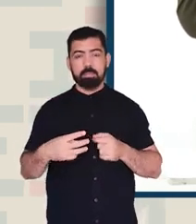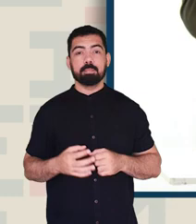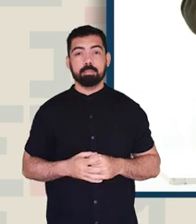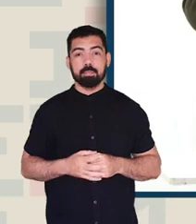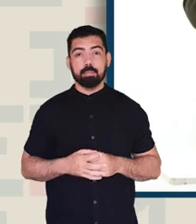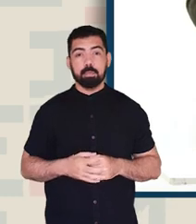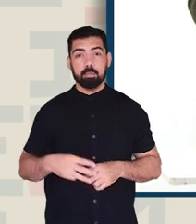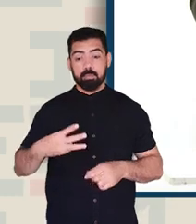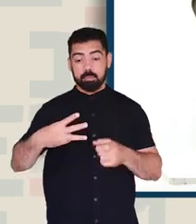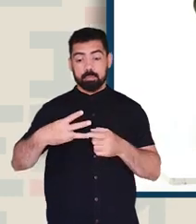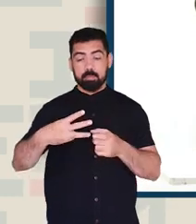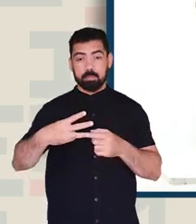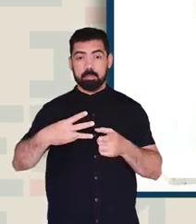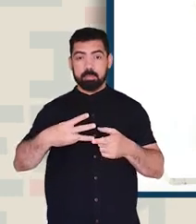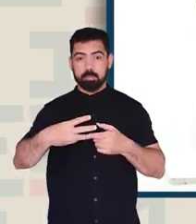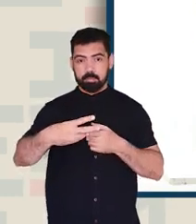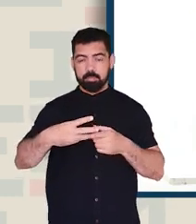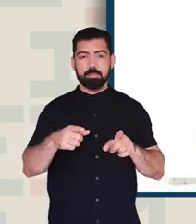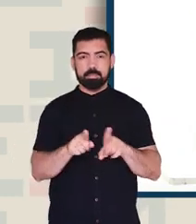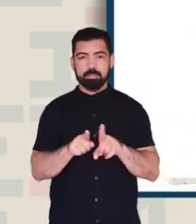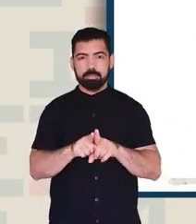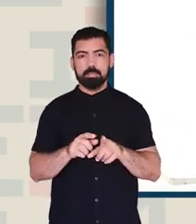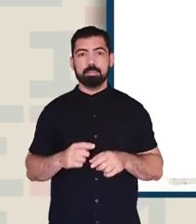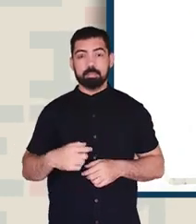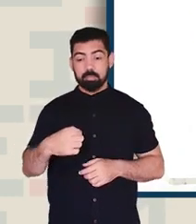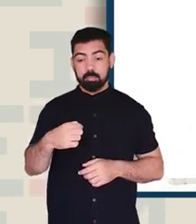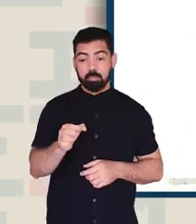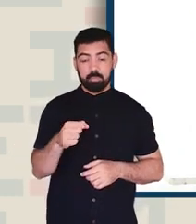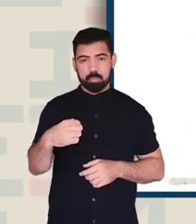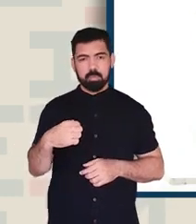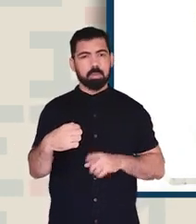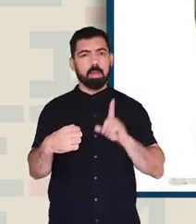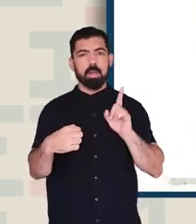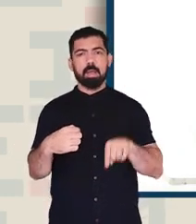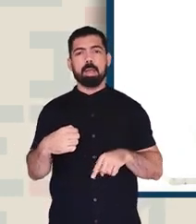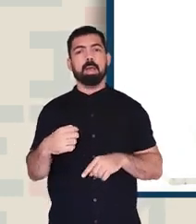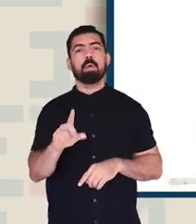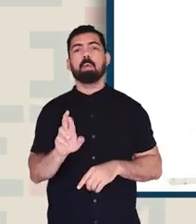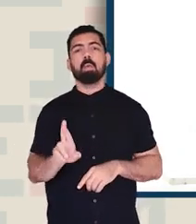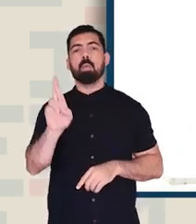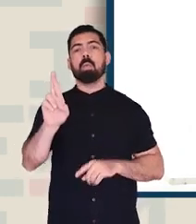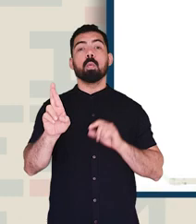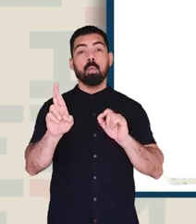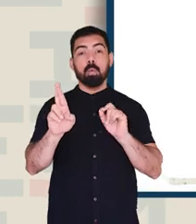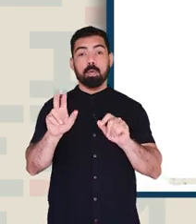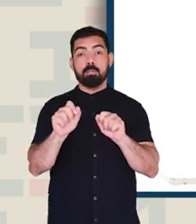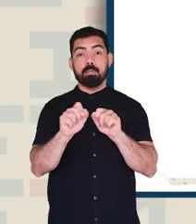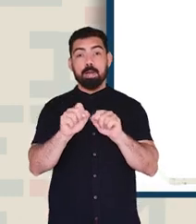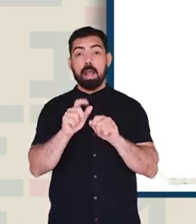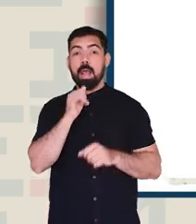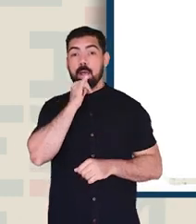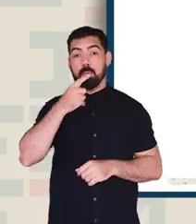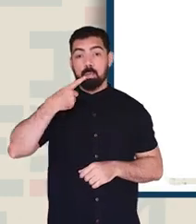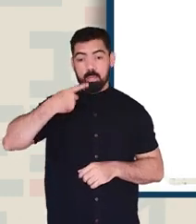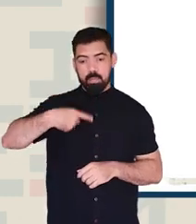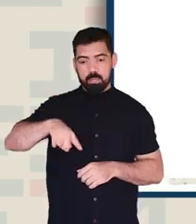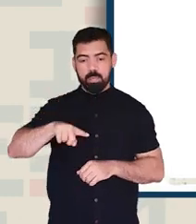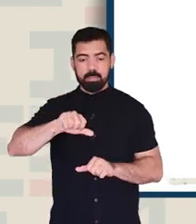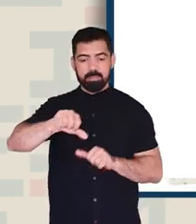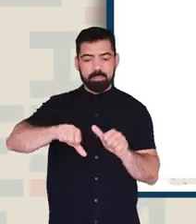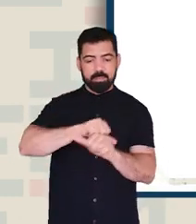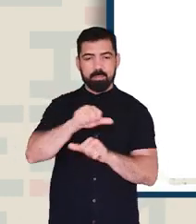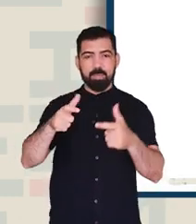primeiro. Se eu aperto aqui o terceiro, ele vai girar isso aqui. Então, esse rotor ele é responsável por desviar o caminho que o ar vai